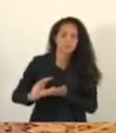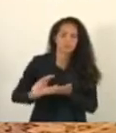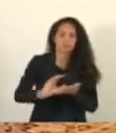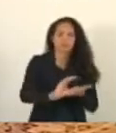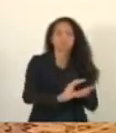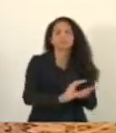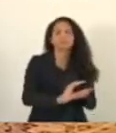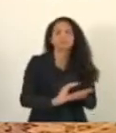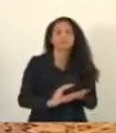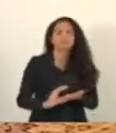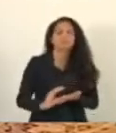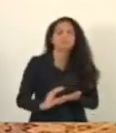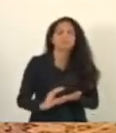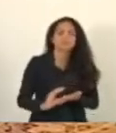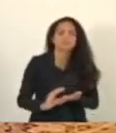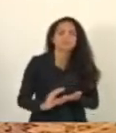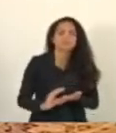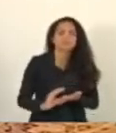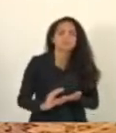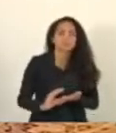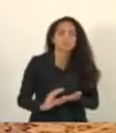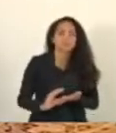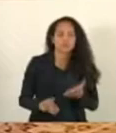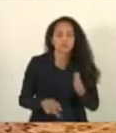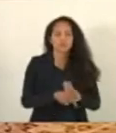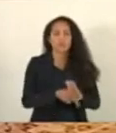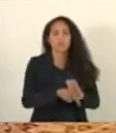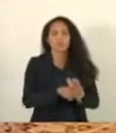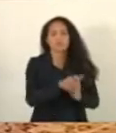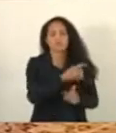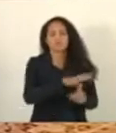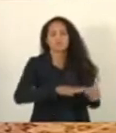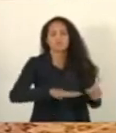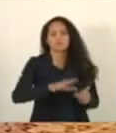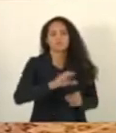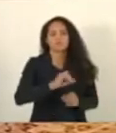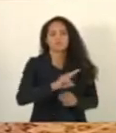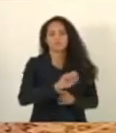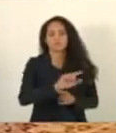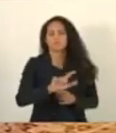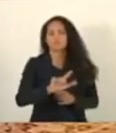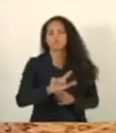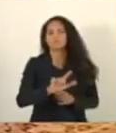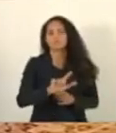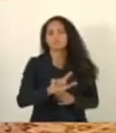públicos para organismos da sociedade civil que não estão